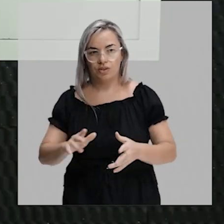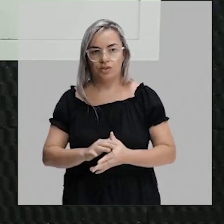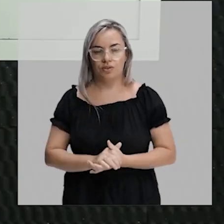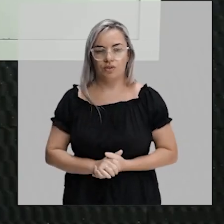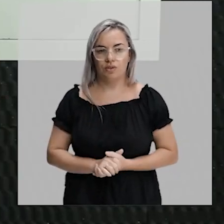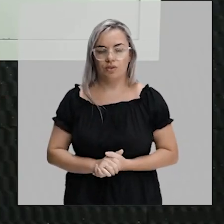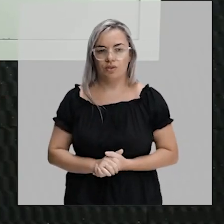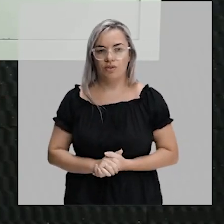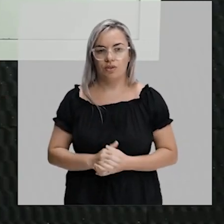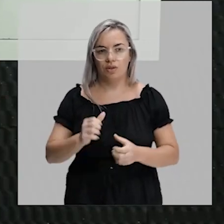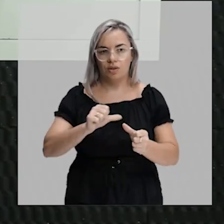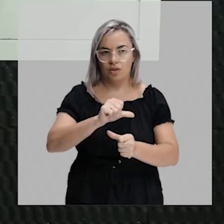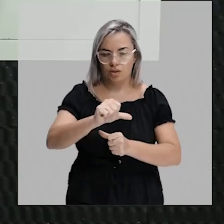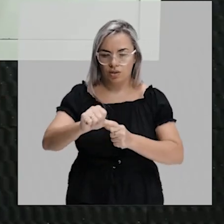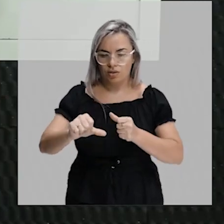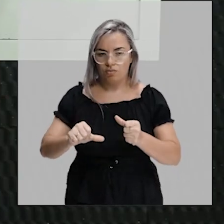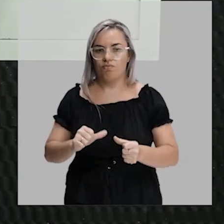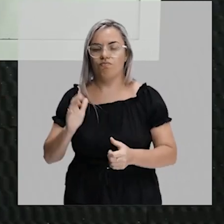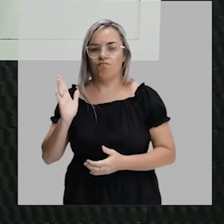Já muda lá